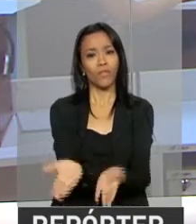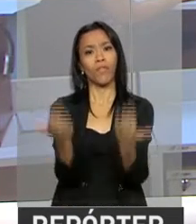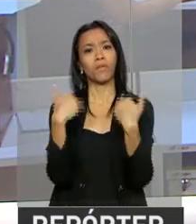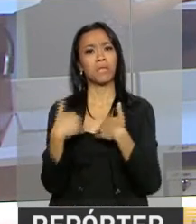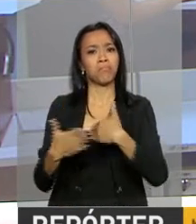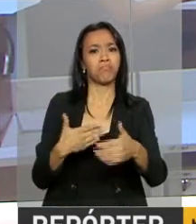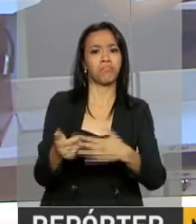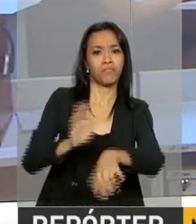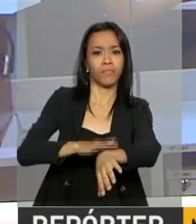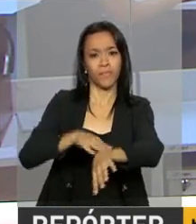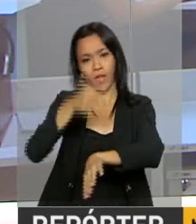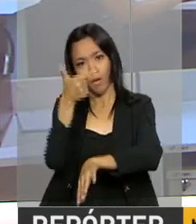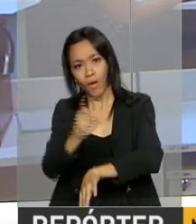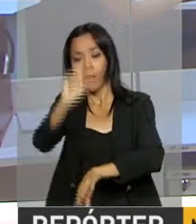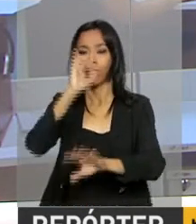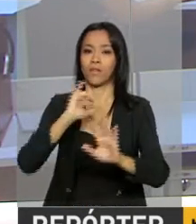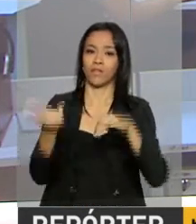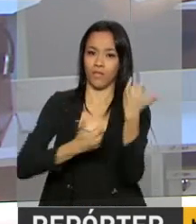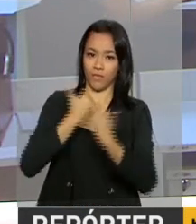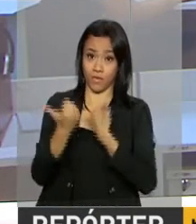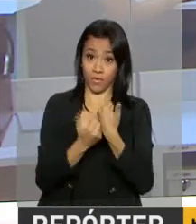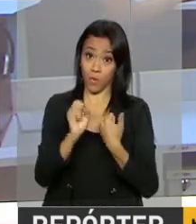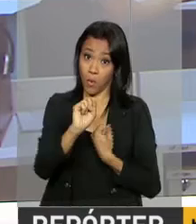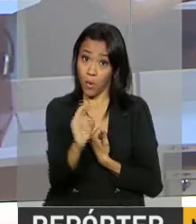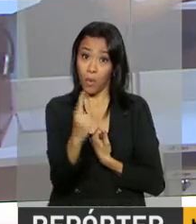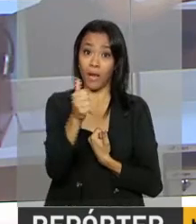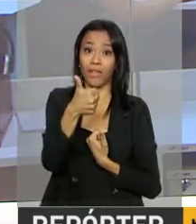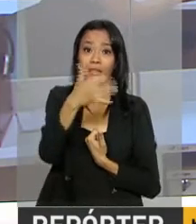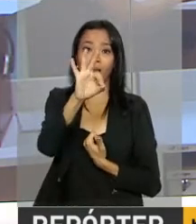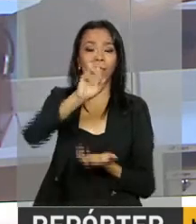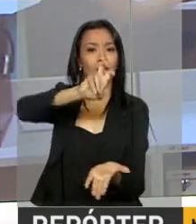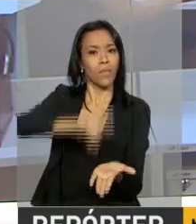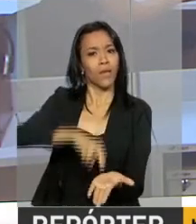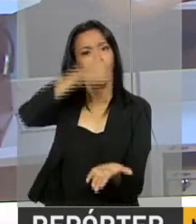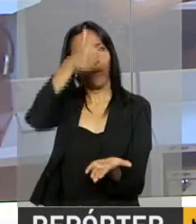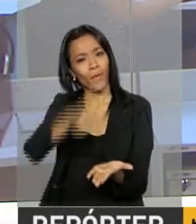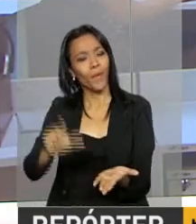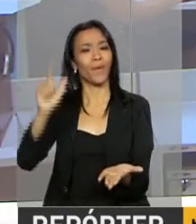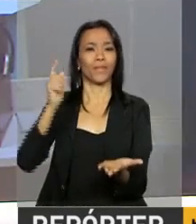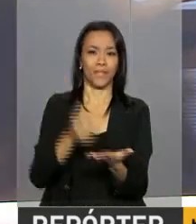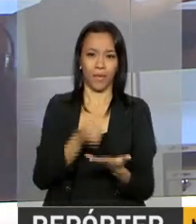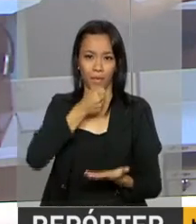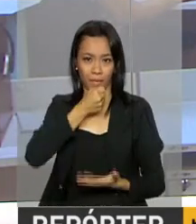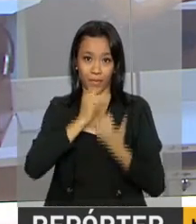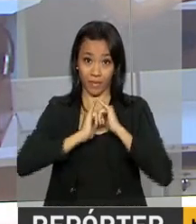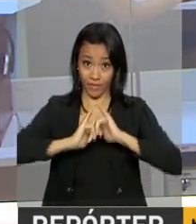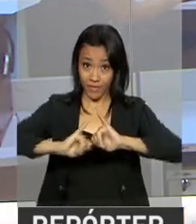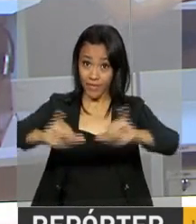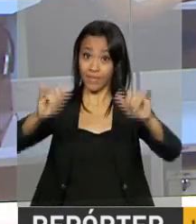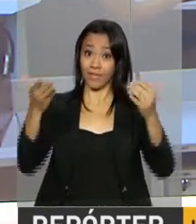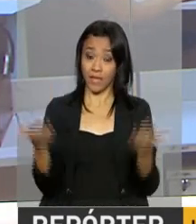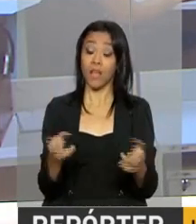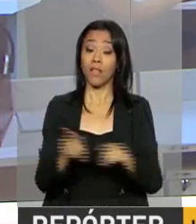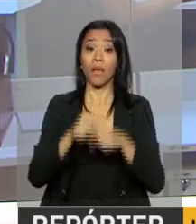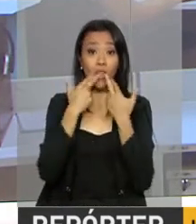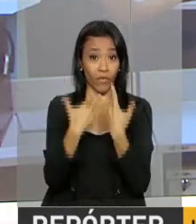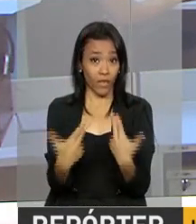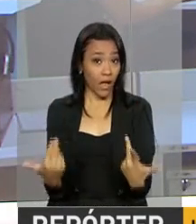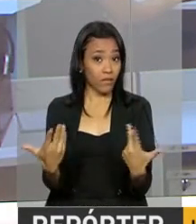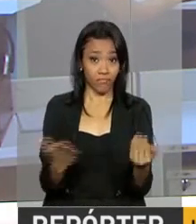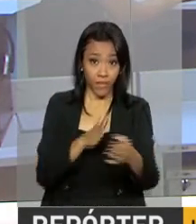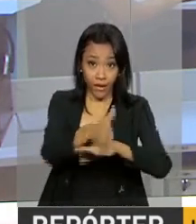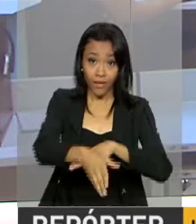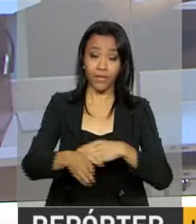qualquer momento com outras informações ou às 10 da manhã na próxima edição do Repórter NBR. Acompanhe também as novidades em